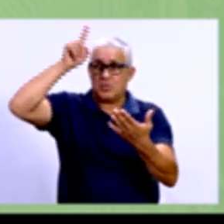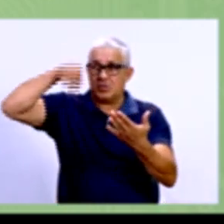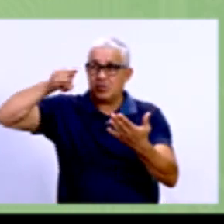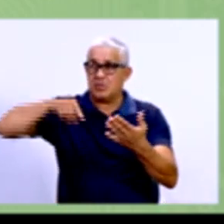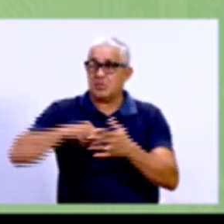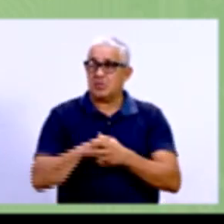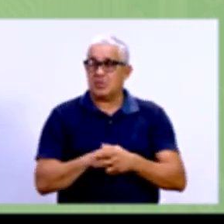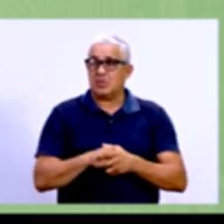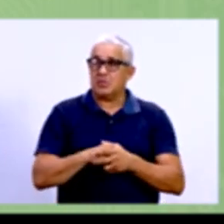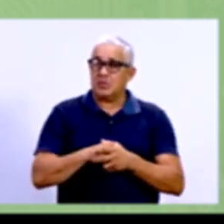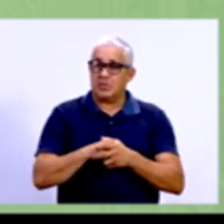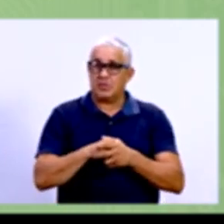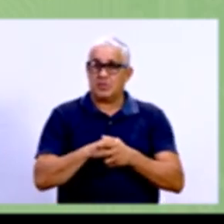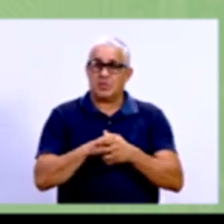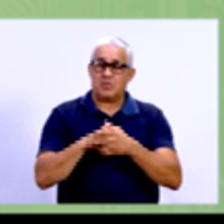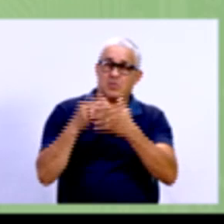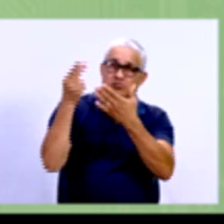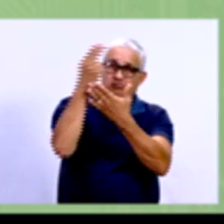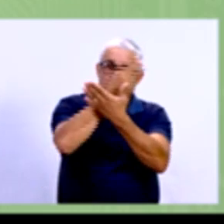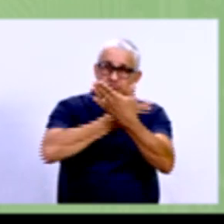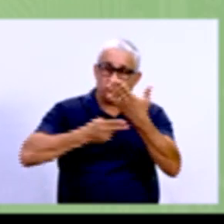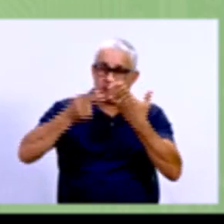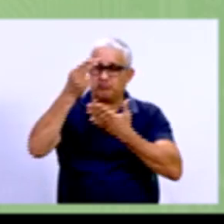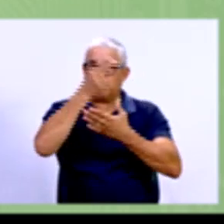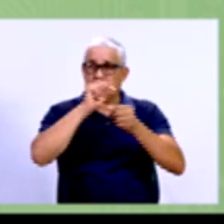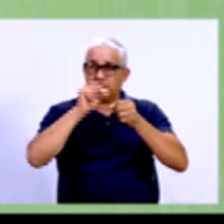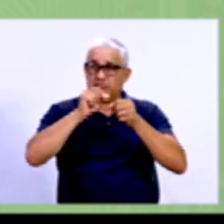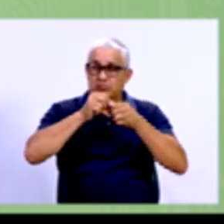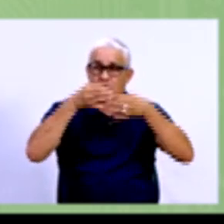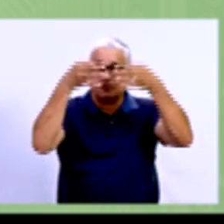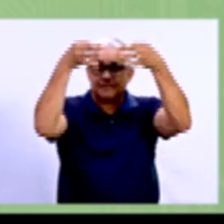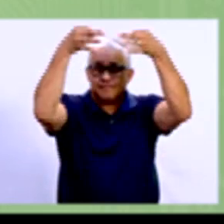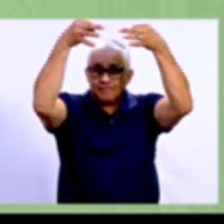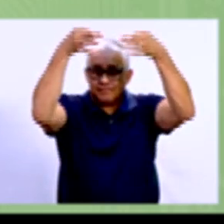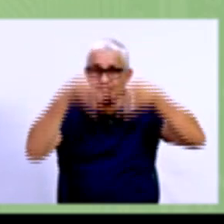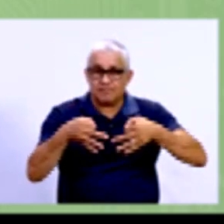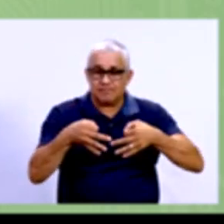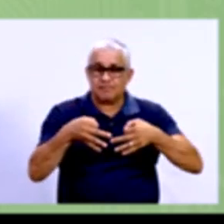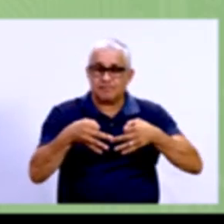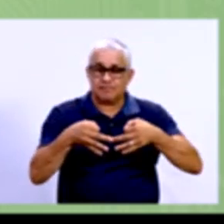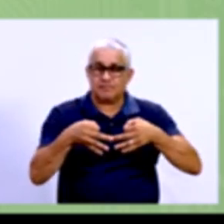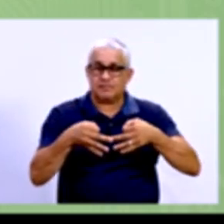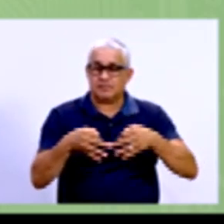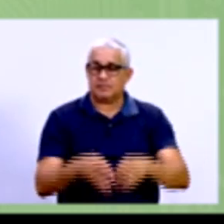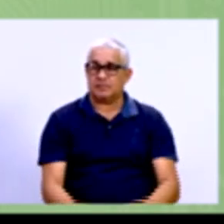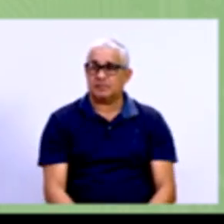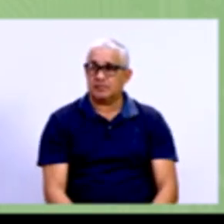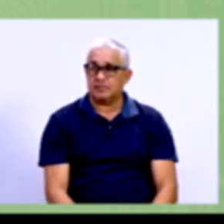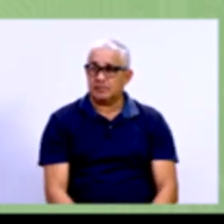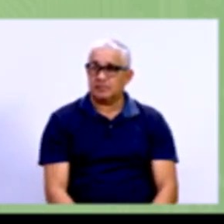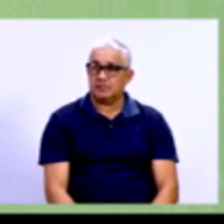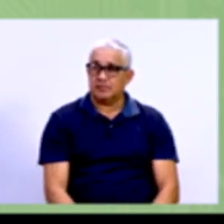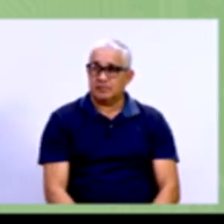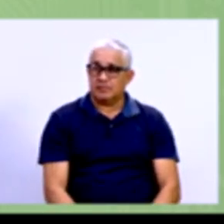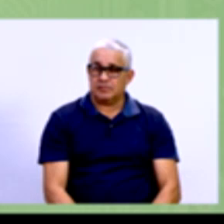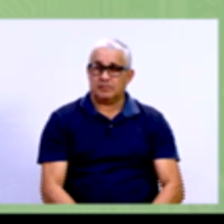forma geométrica, construída de maneira exata e precisa, tá, pessoal? A partir de informações